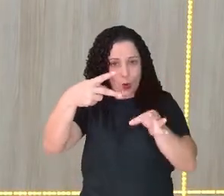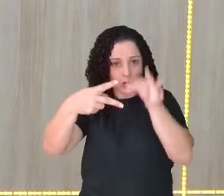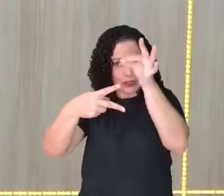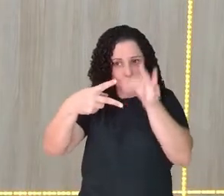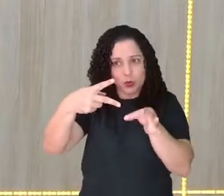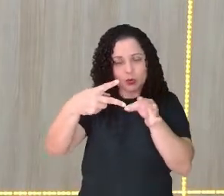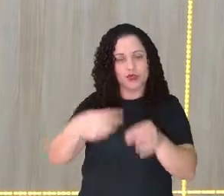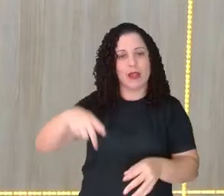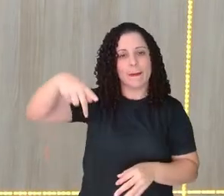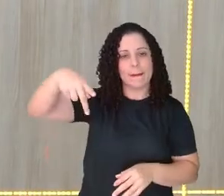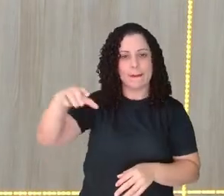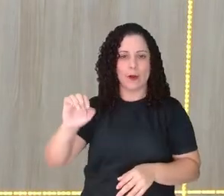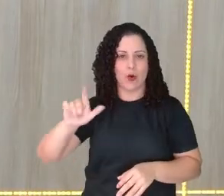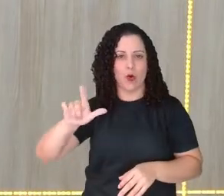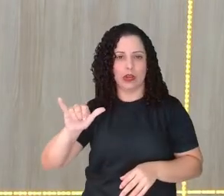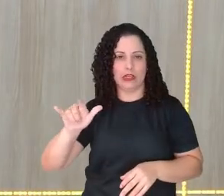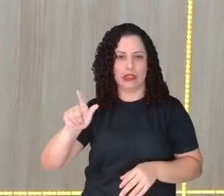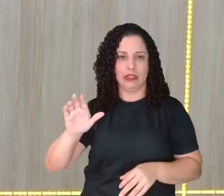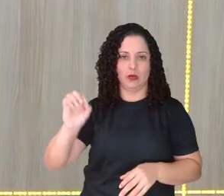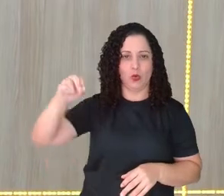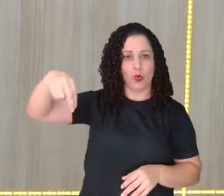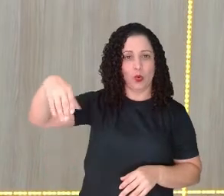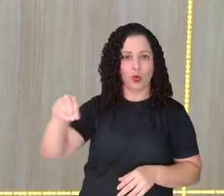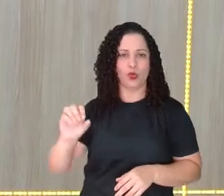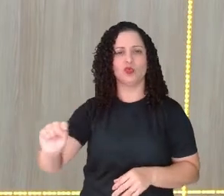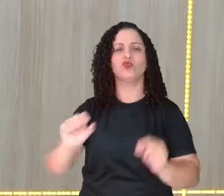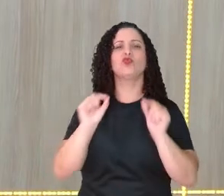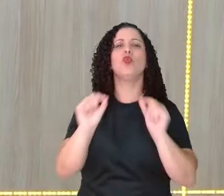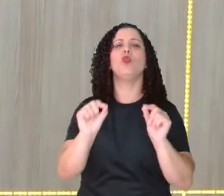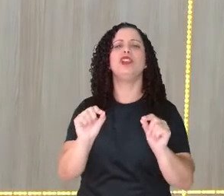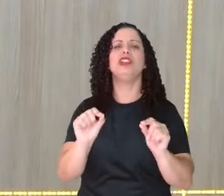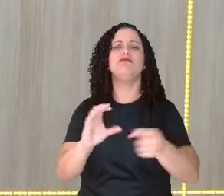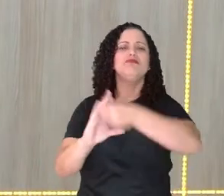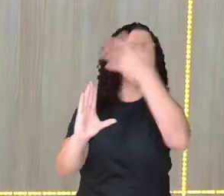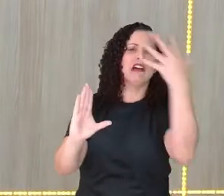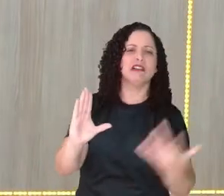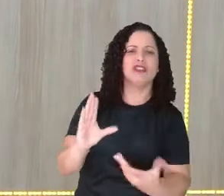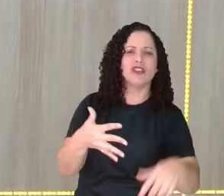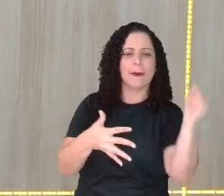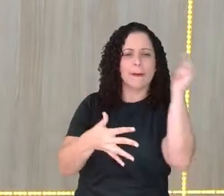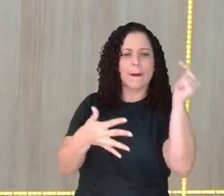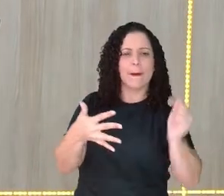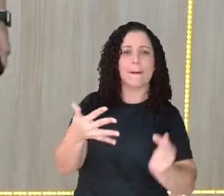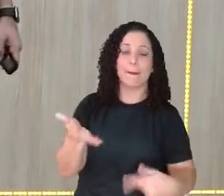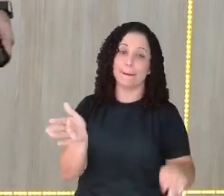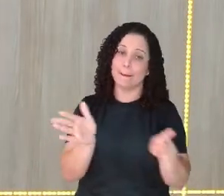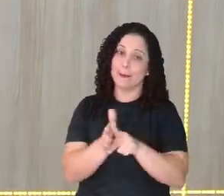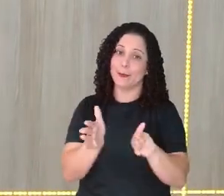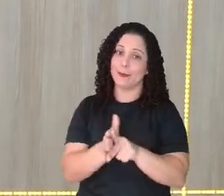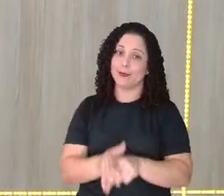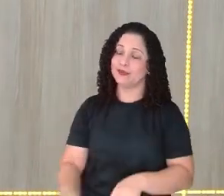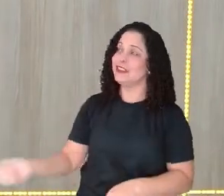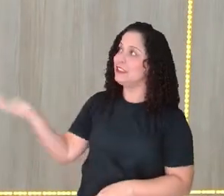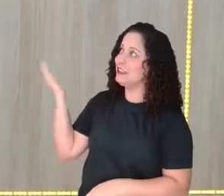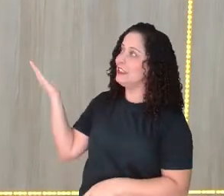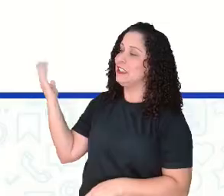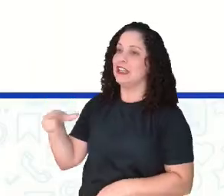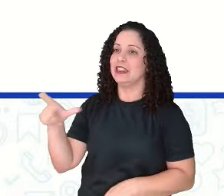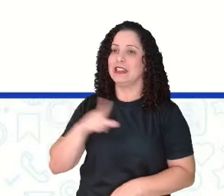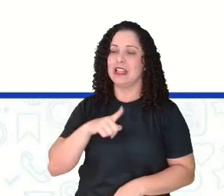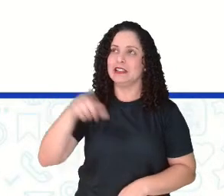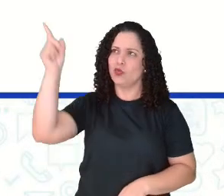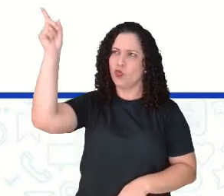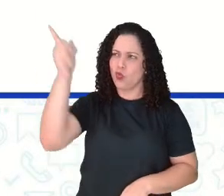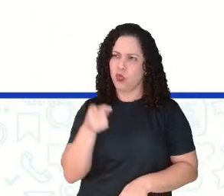polígonos propriamente dita, a gente tem que ter algumas definições aí anteriores, beleza? Então, primeiro eu tracei essa figura aí,